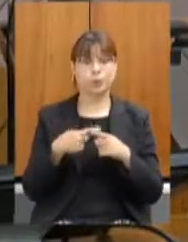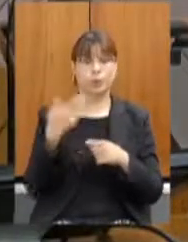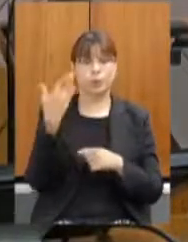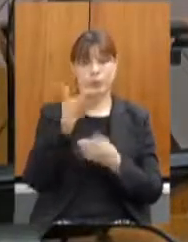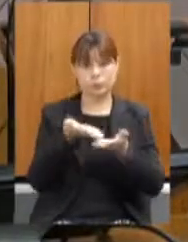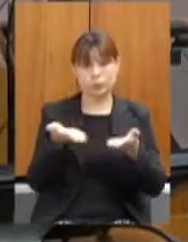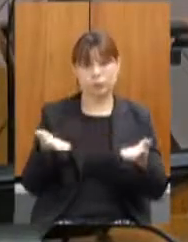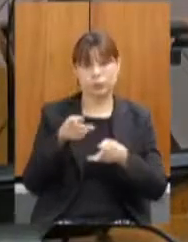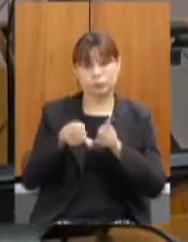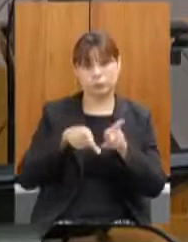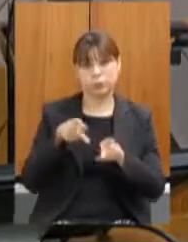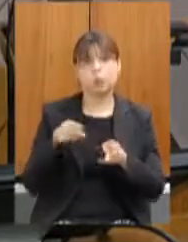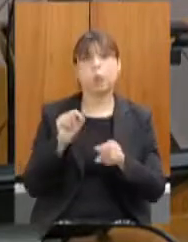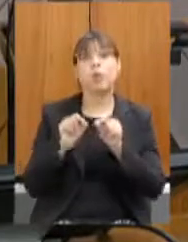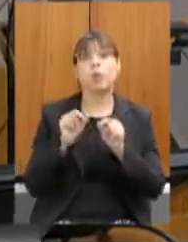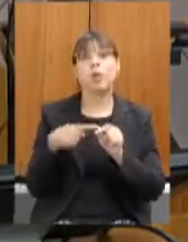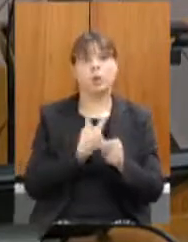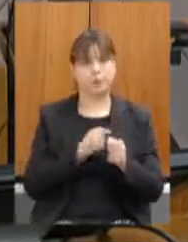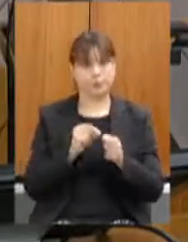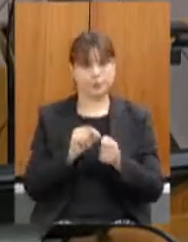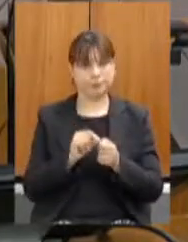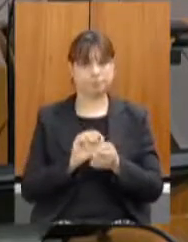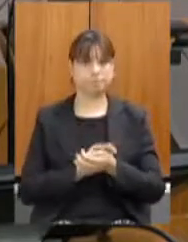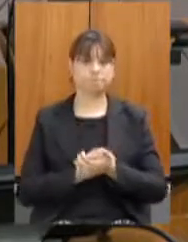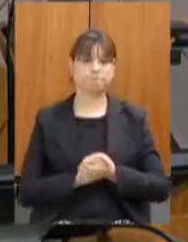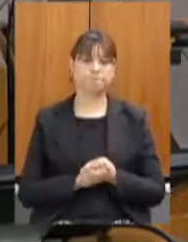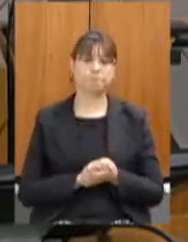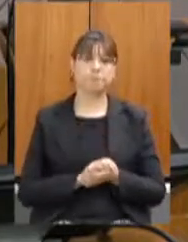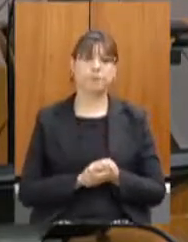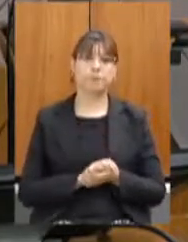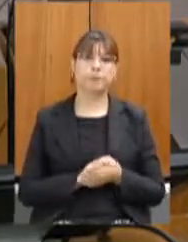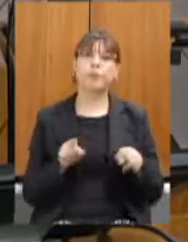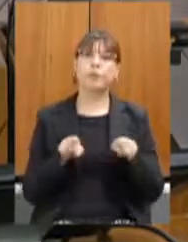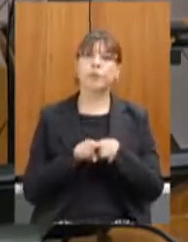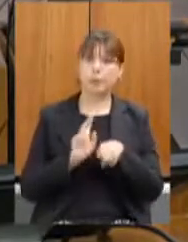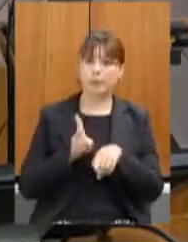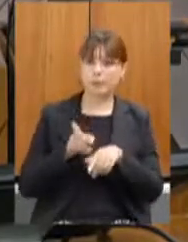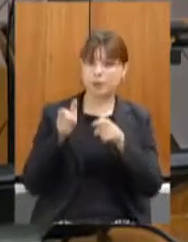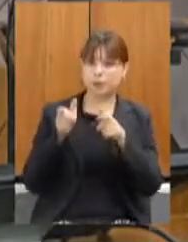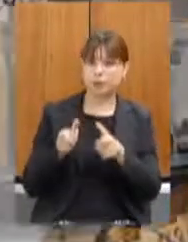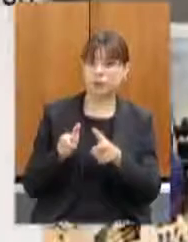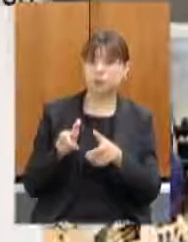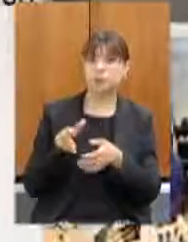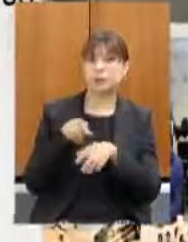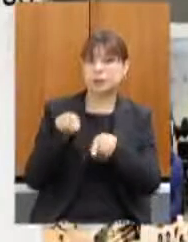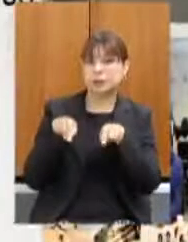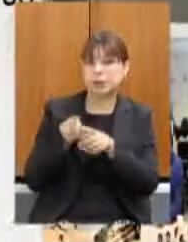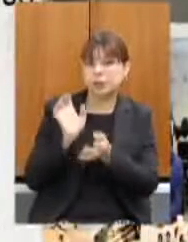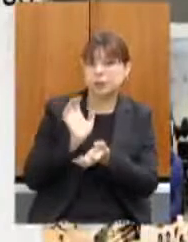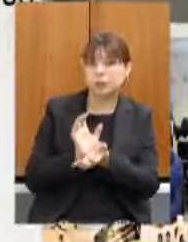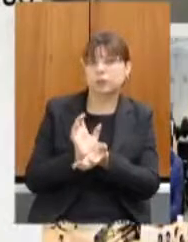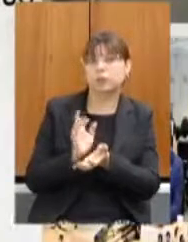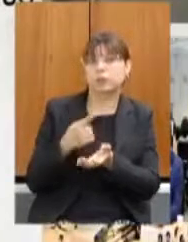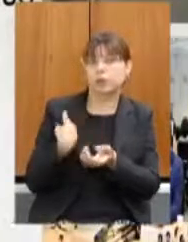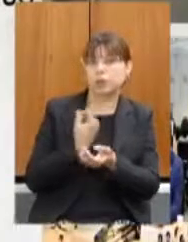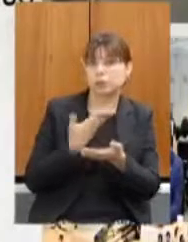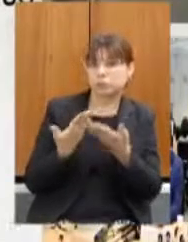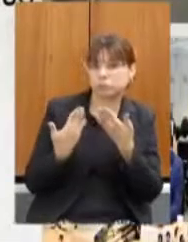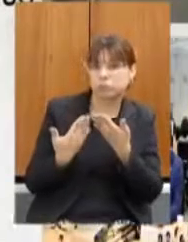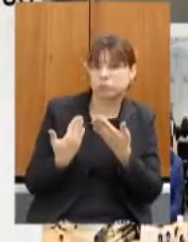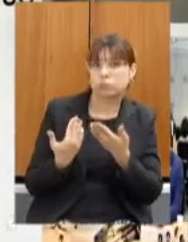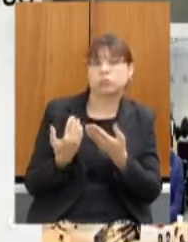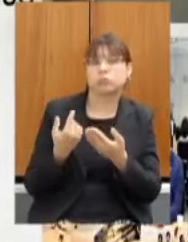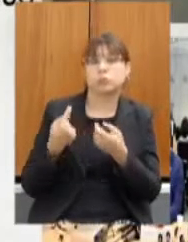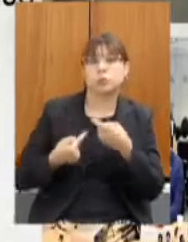pode passar Além disso nessa sala de situação nós geramos dois 269 boletins epidemiológicos